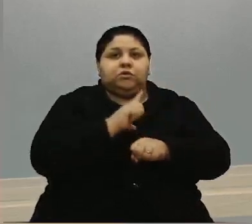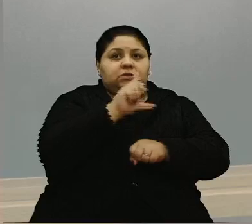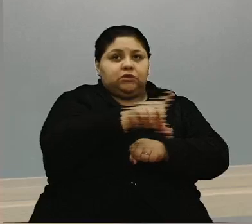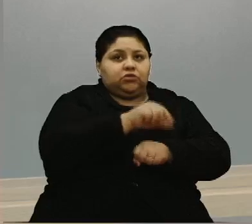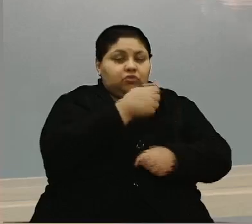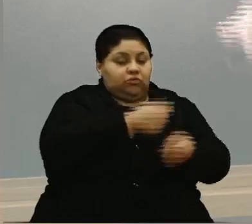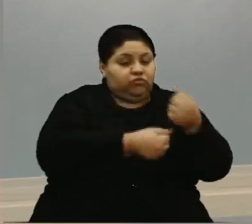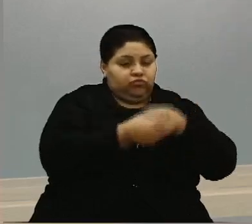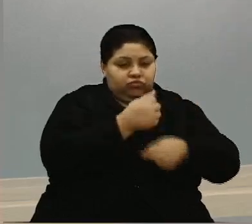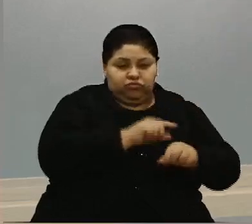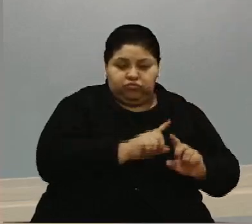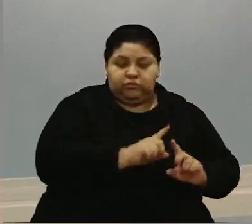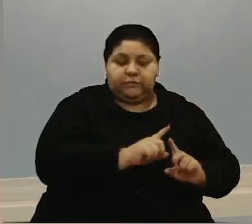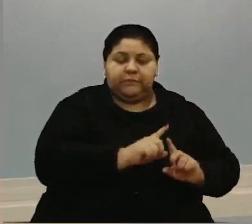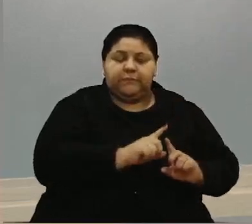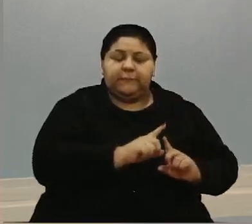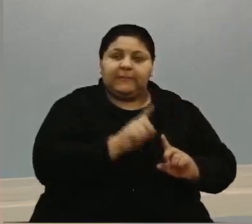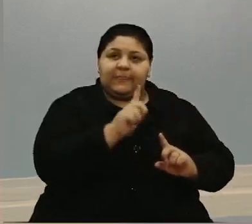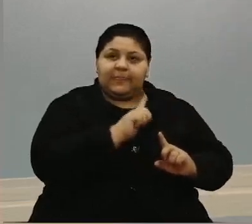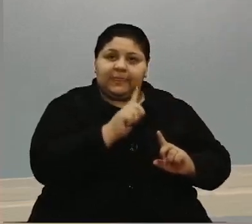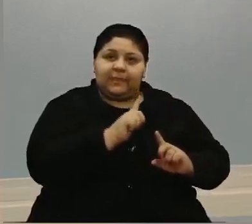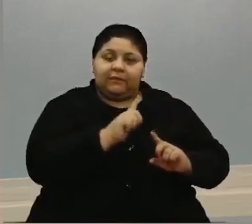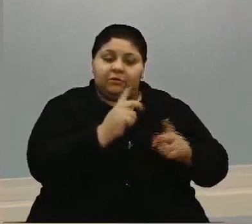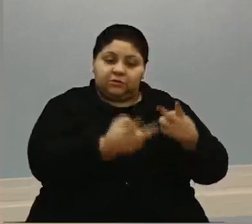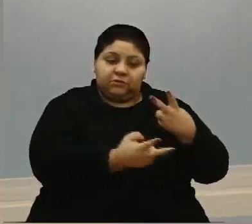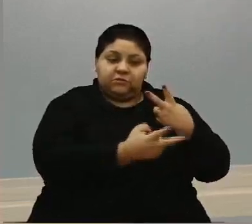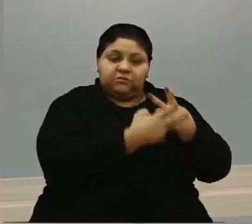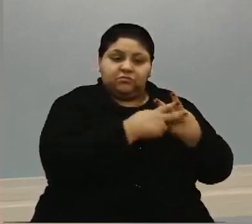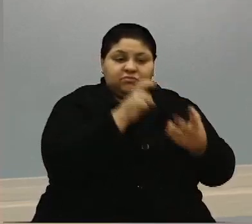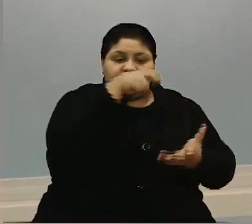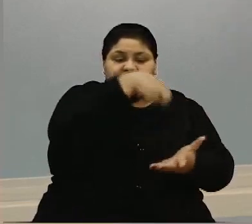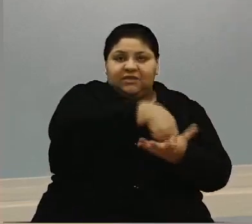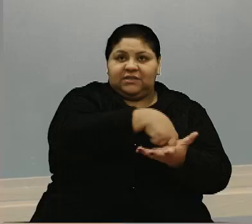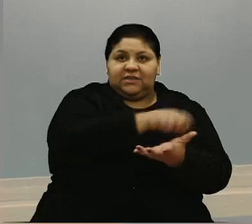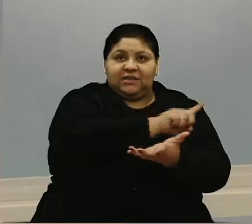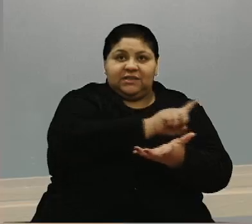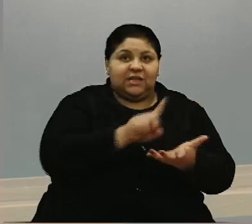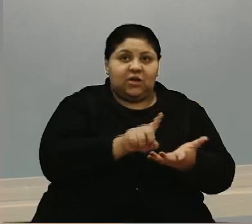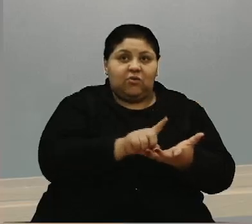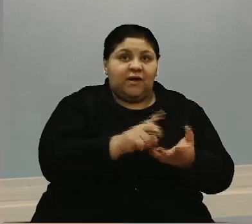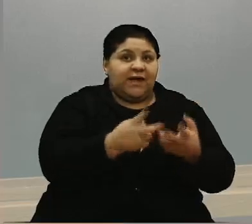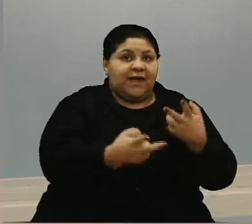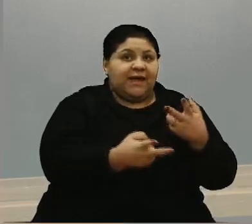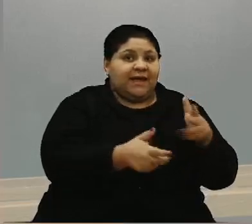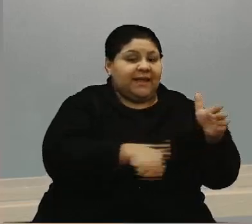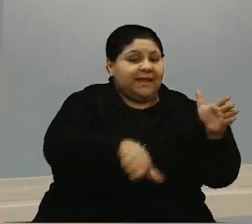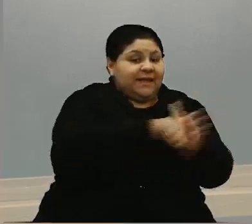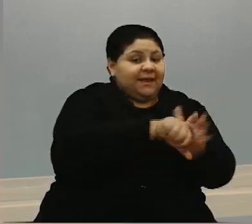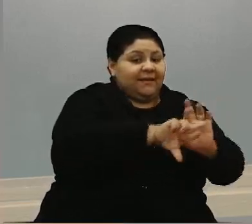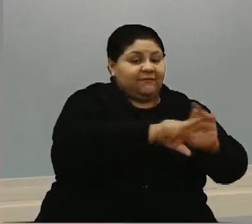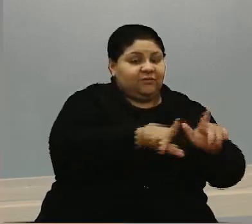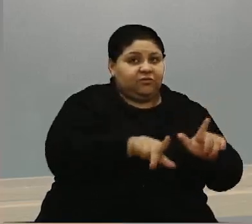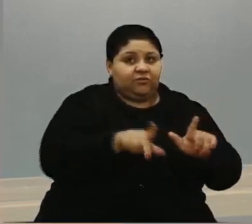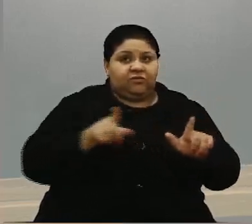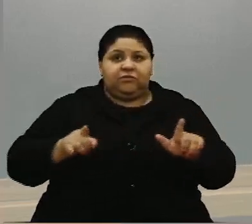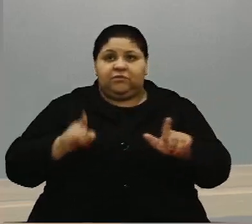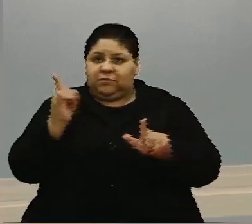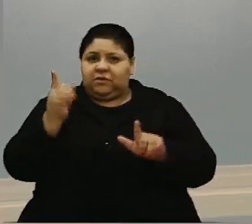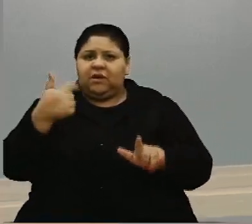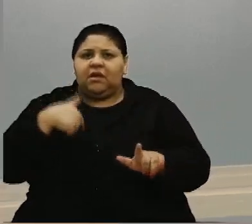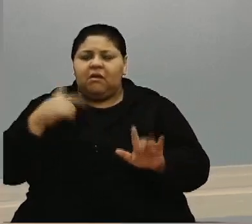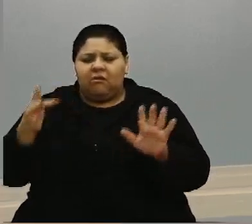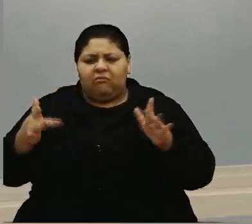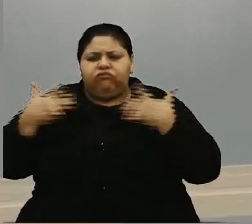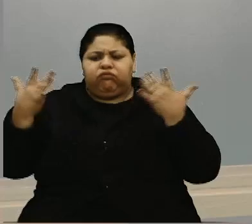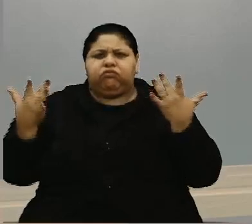ter sua punição, que não é crime, que é diferente. E o último, me